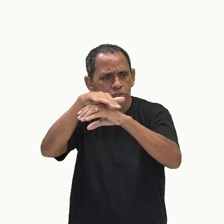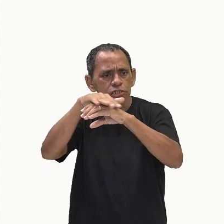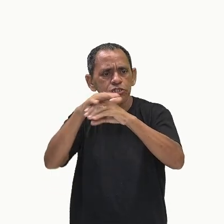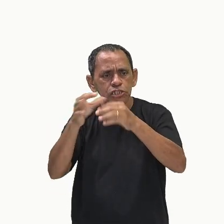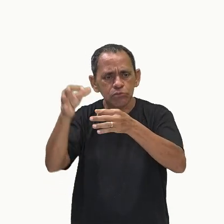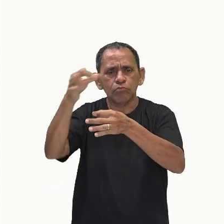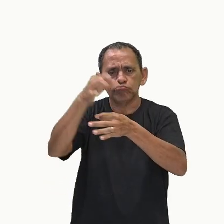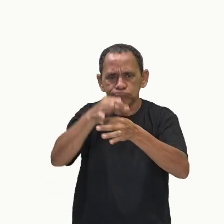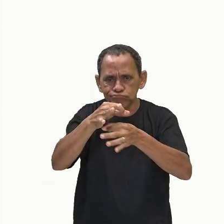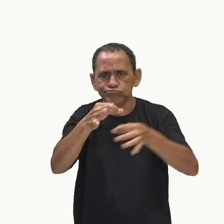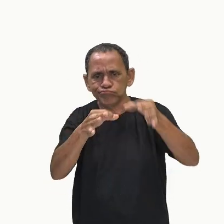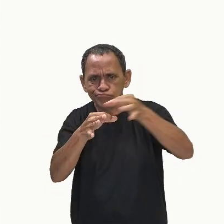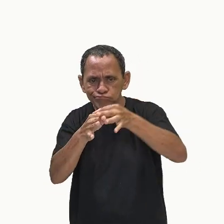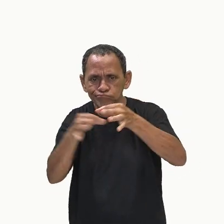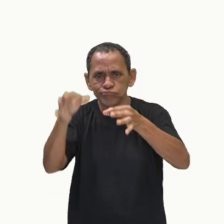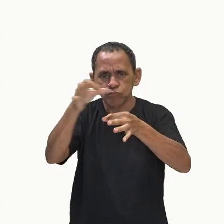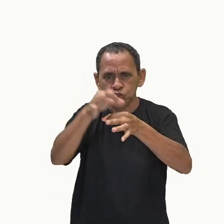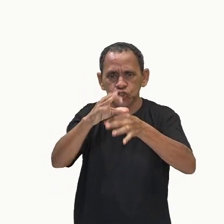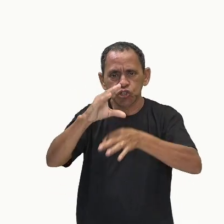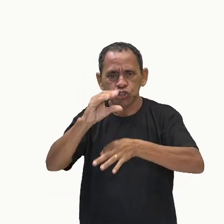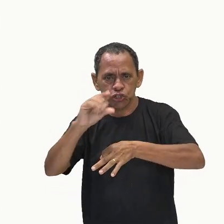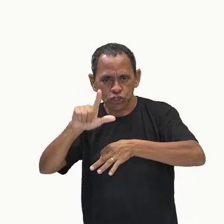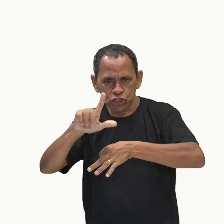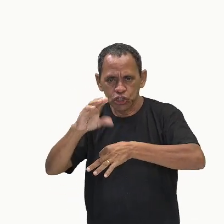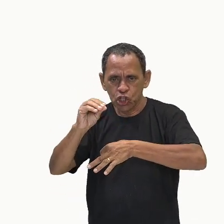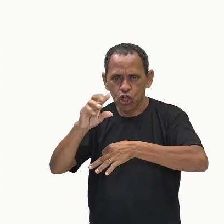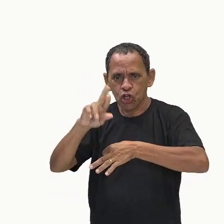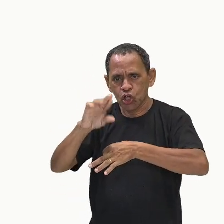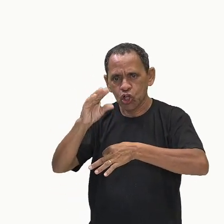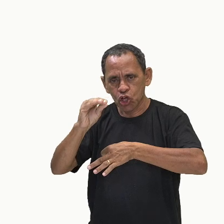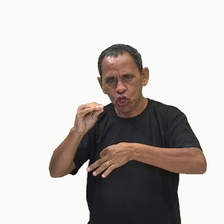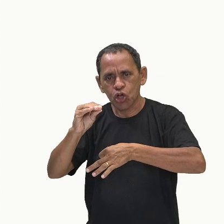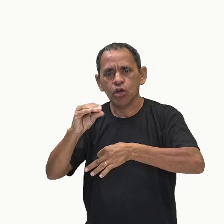cloroplasto, né, o cloroplasto.